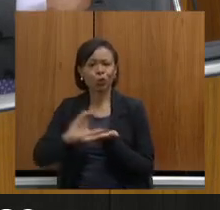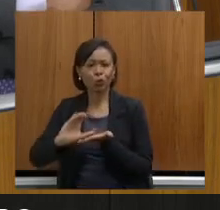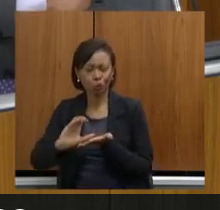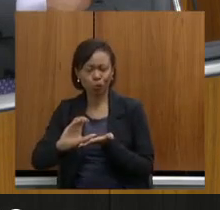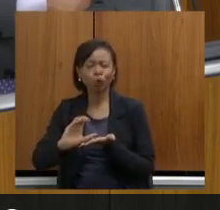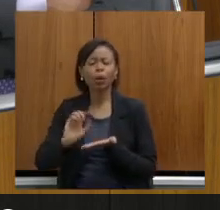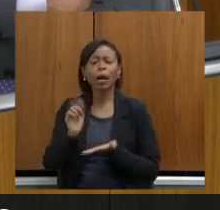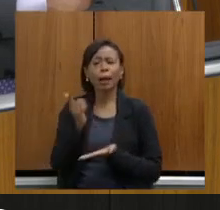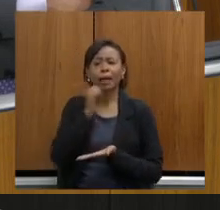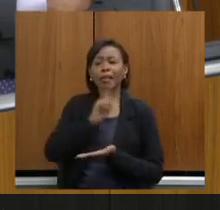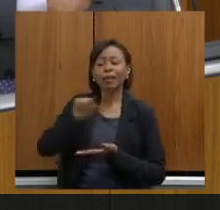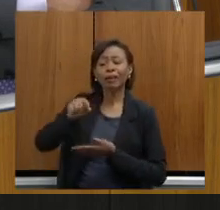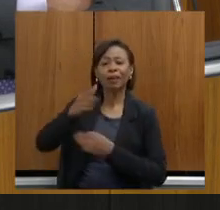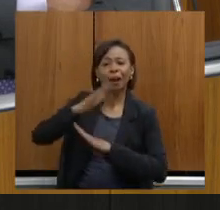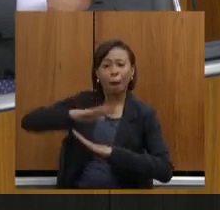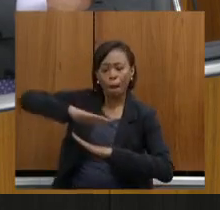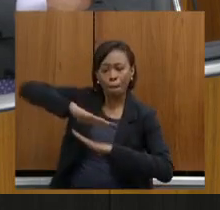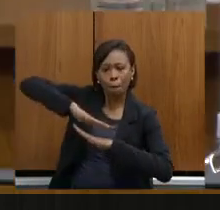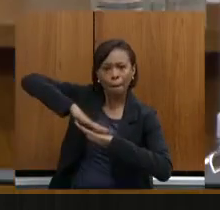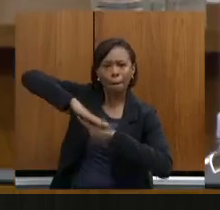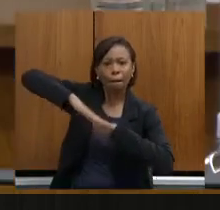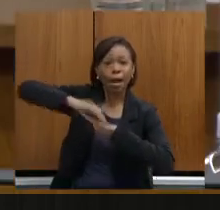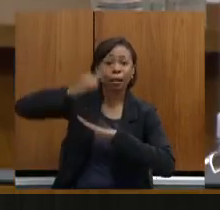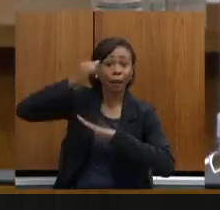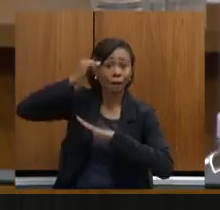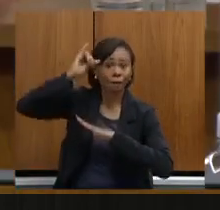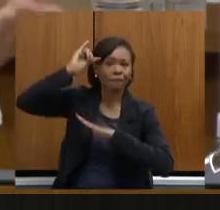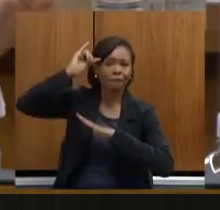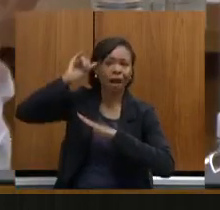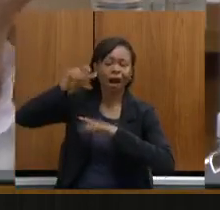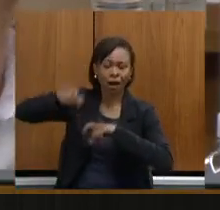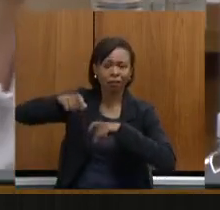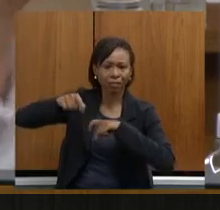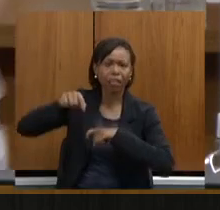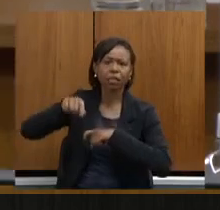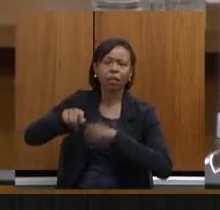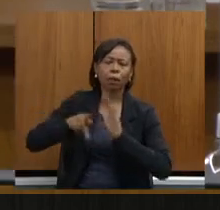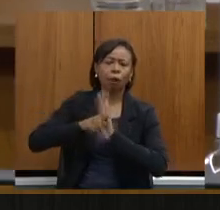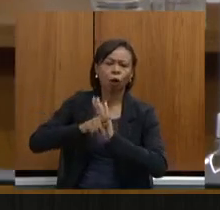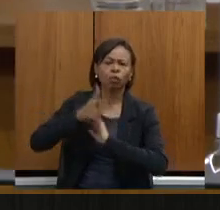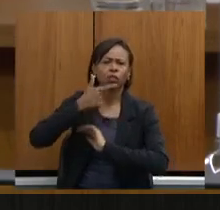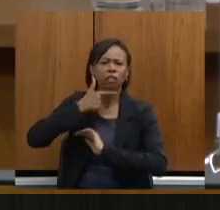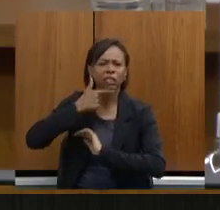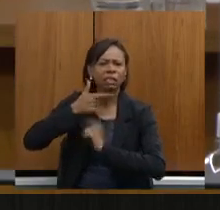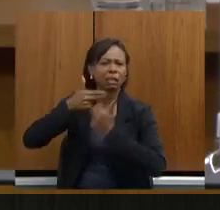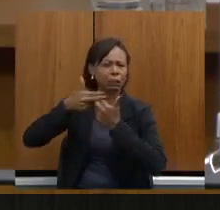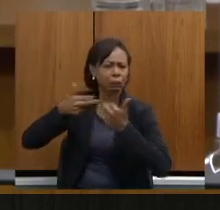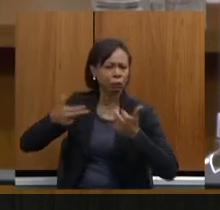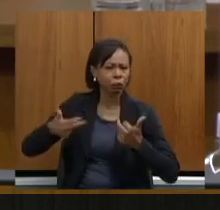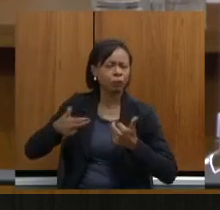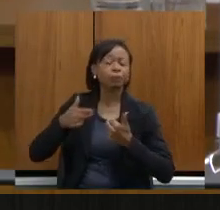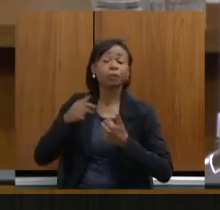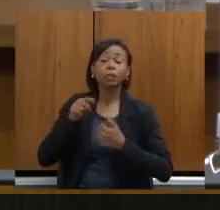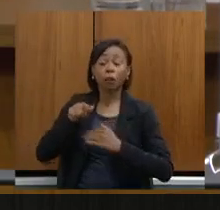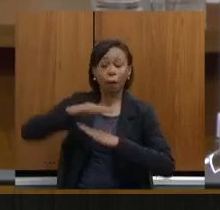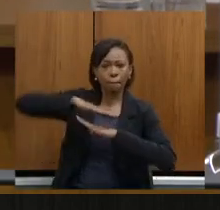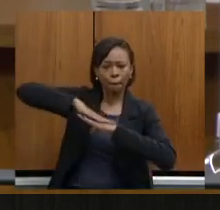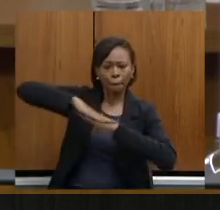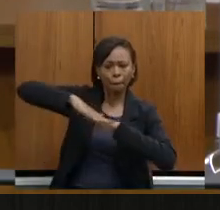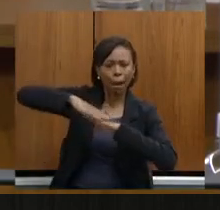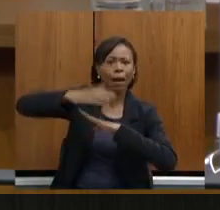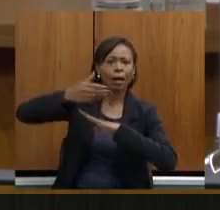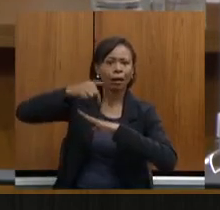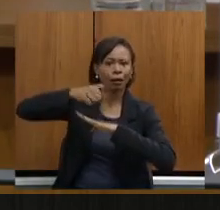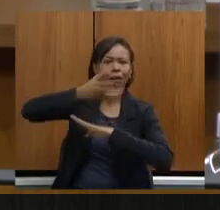voltar e ficar em cima de um grande do galpão da Fazenda produtor também de hortaliças de trechos premiar em Araxá e